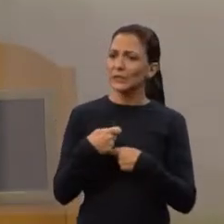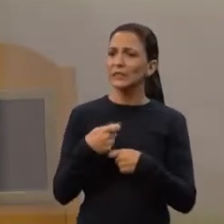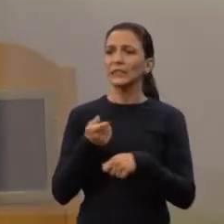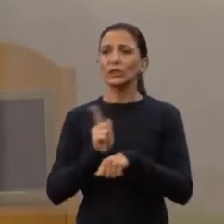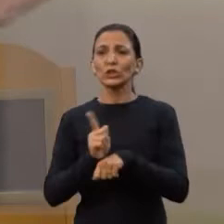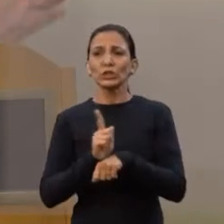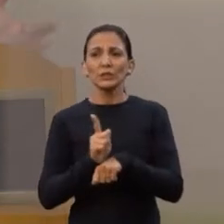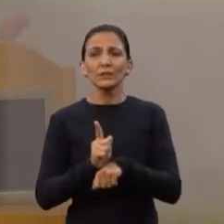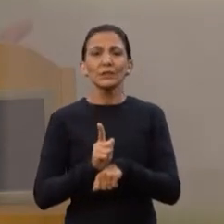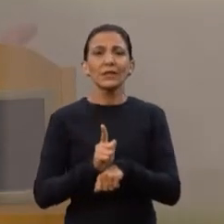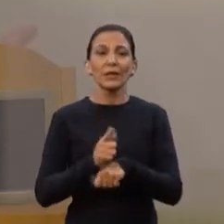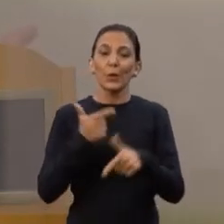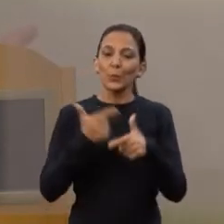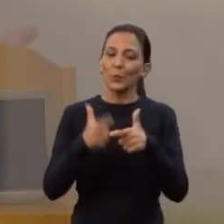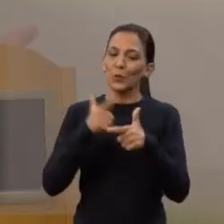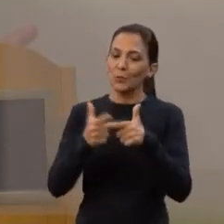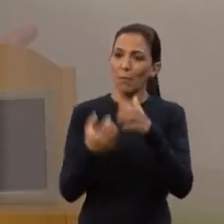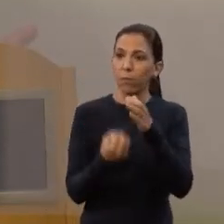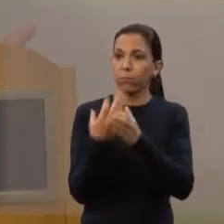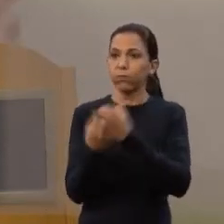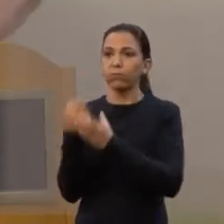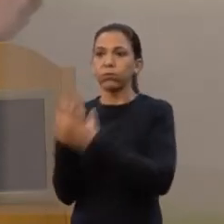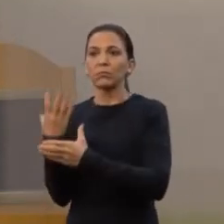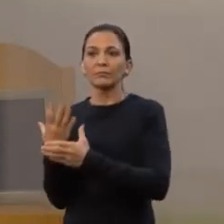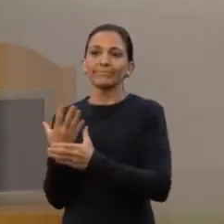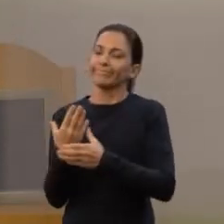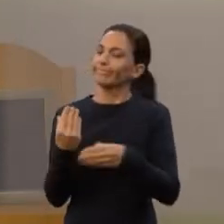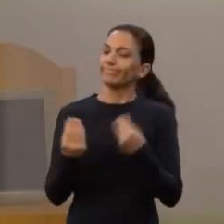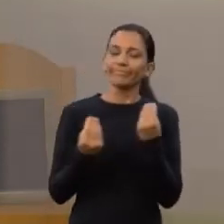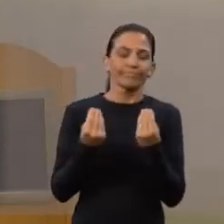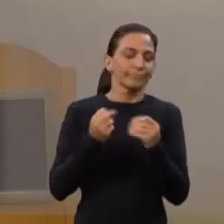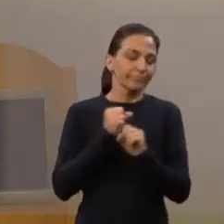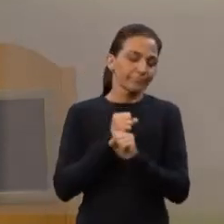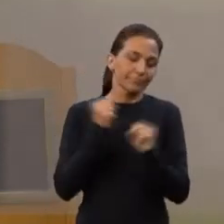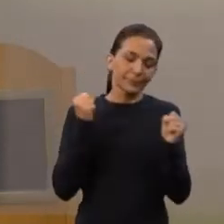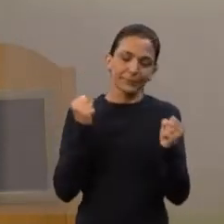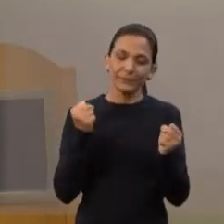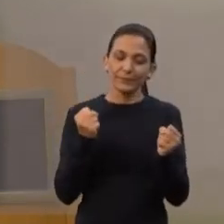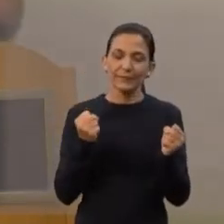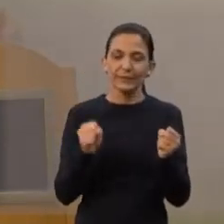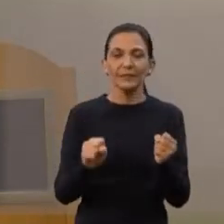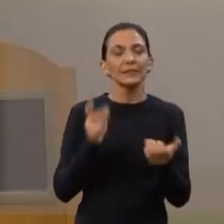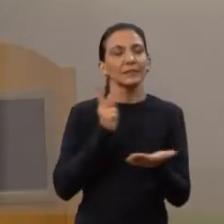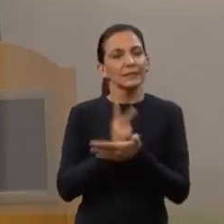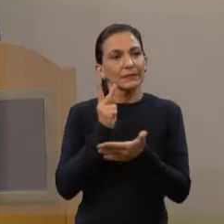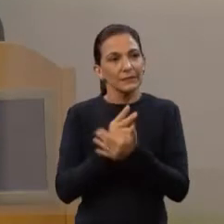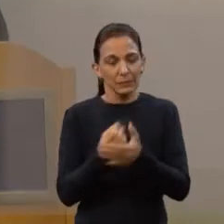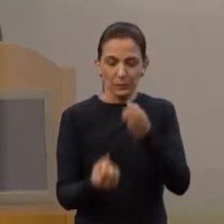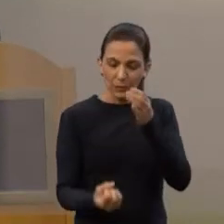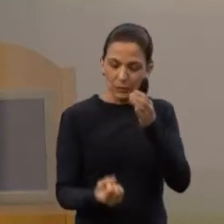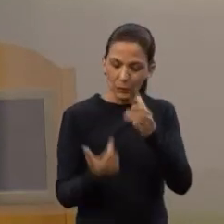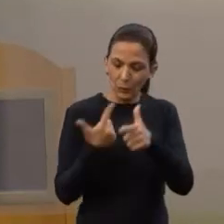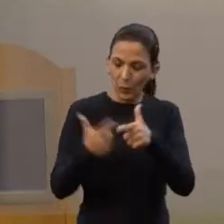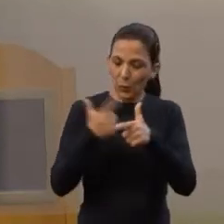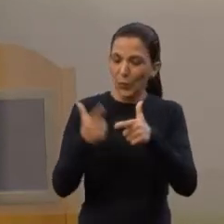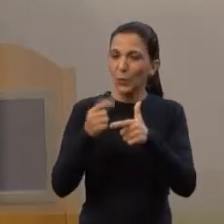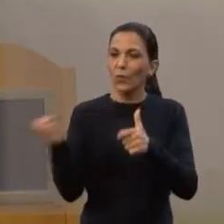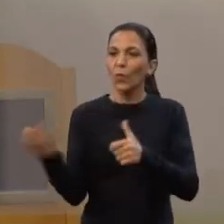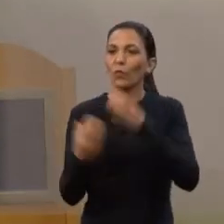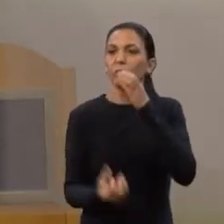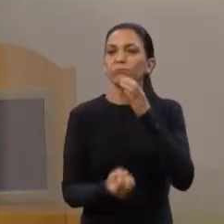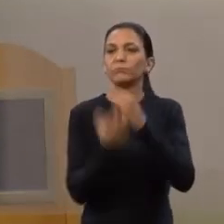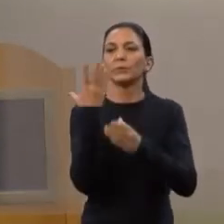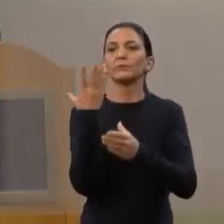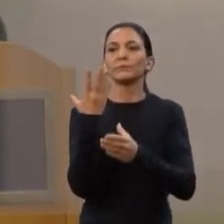fazer A gestão é uma fábrica de problemas porque não tem como cada dia aparece um nós temos que de alguma forma